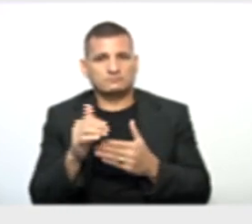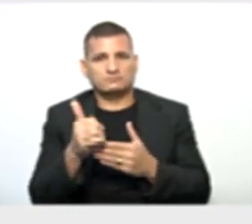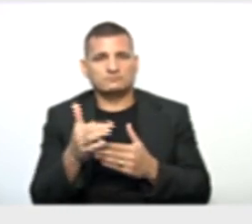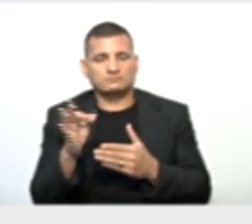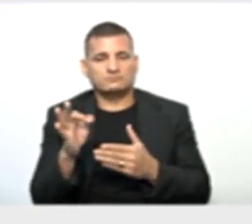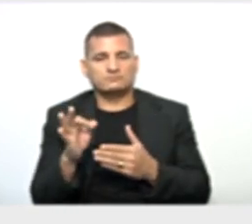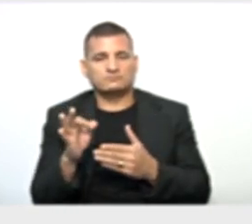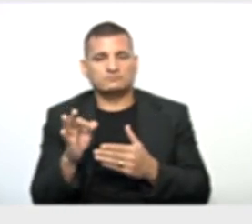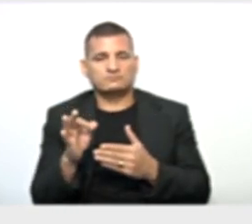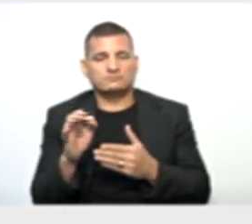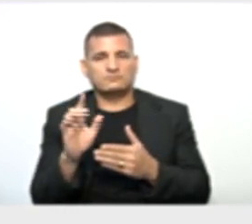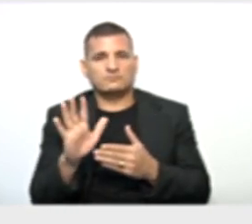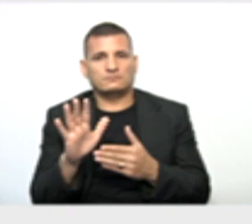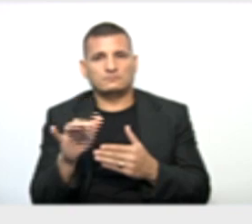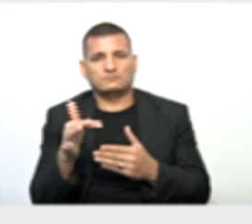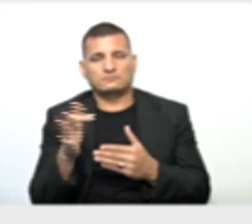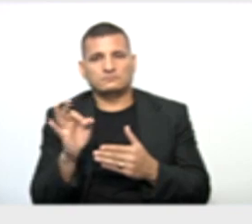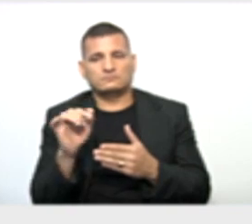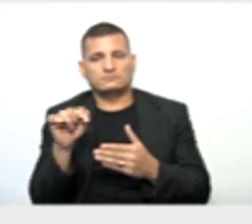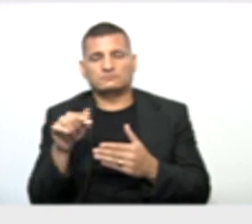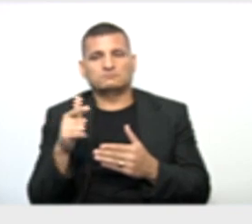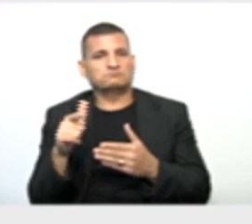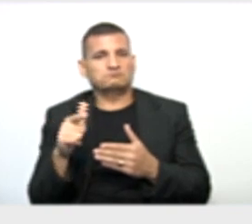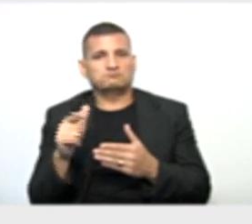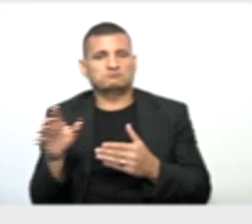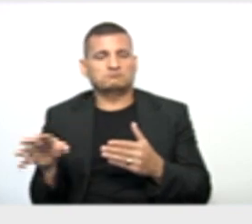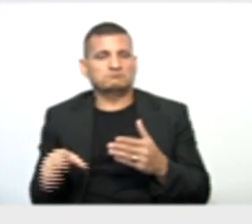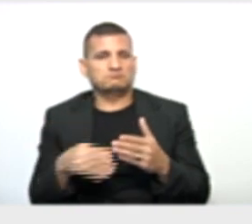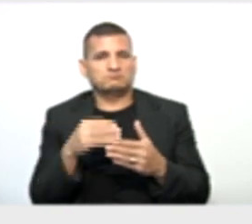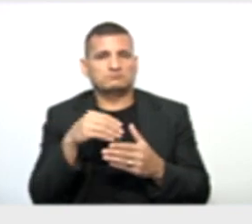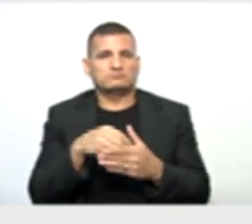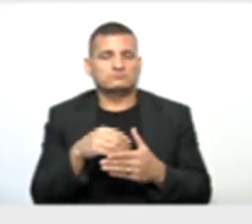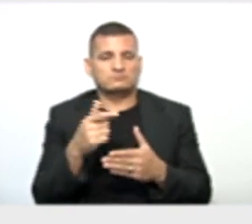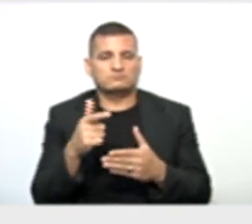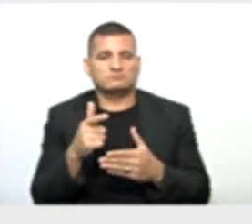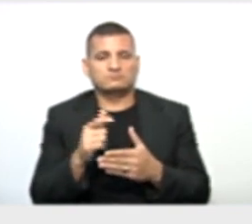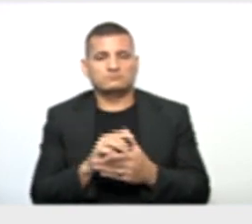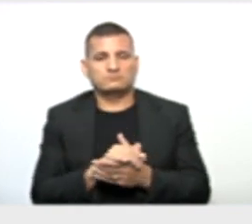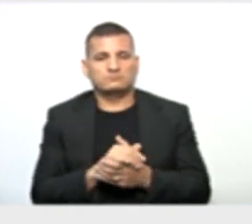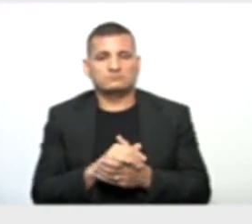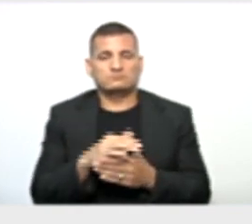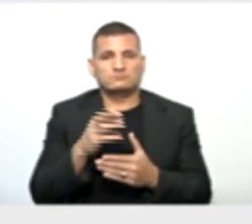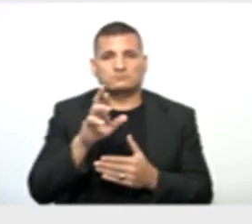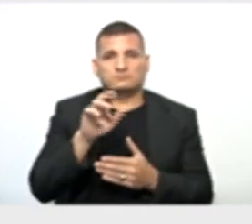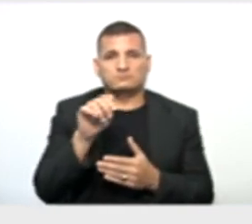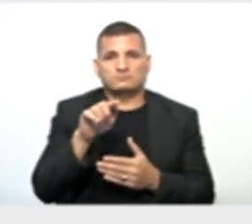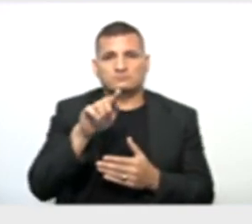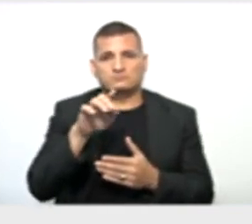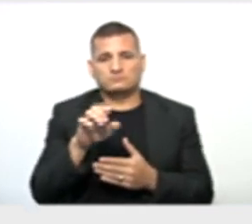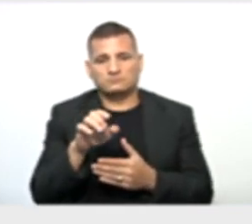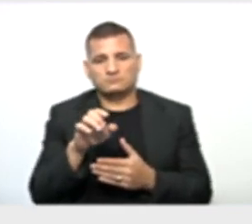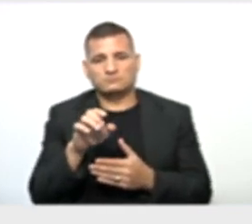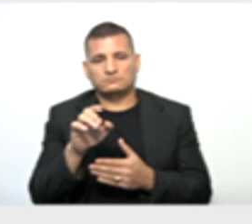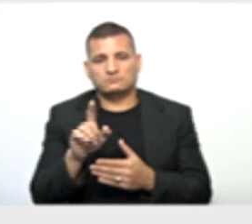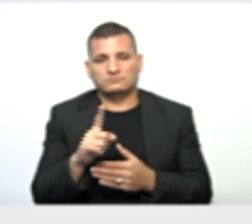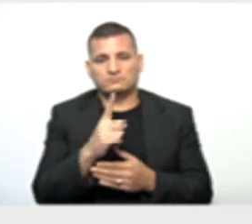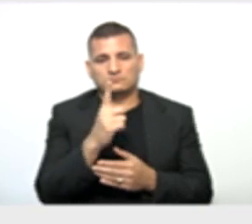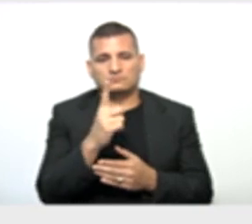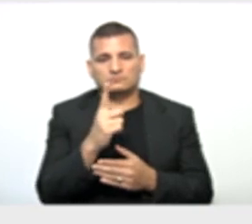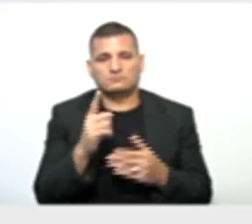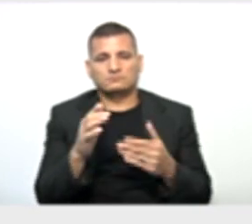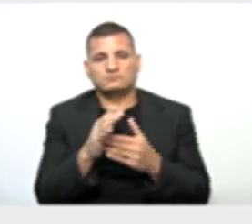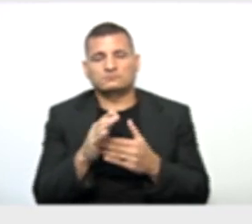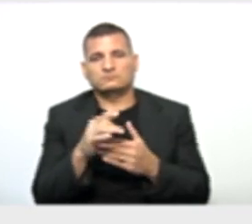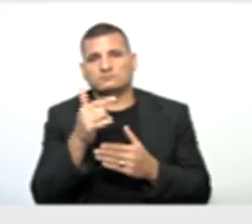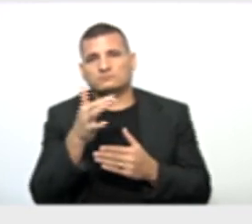só que o 10 ele não entra nesse intervalo. Então, quando eu falo range de 1 até 10, de 2 em